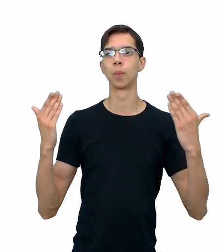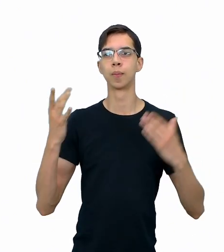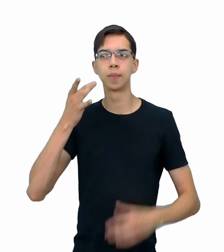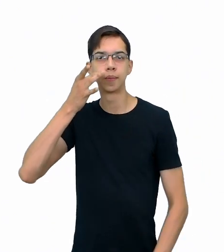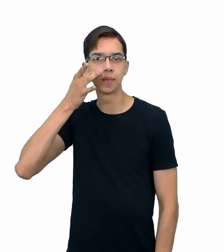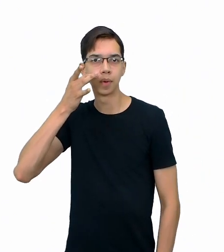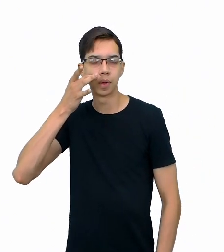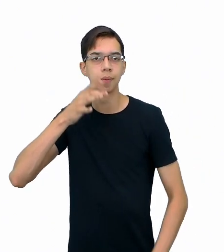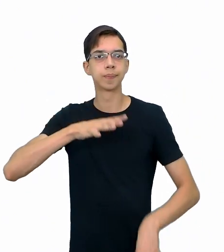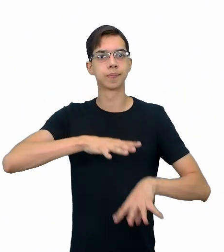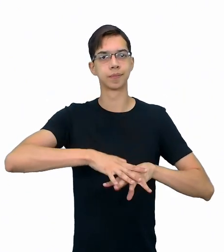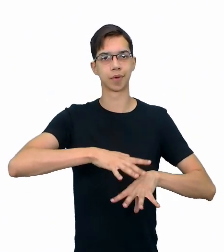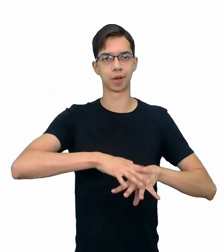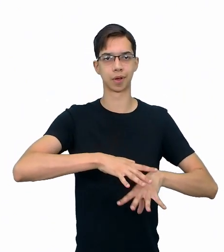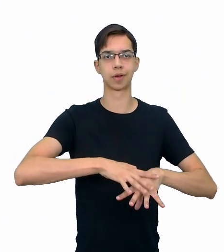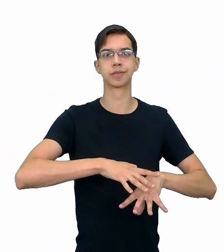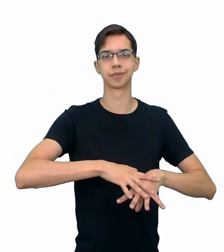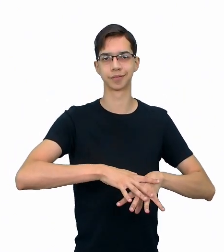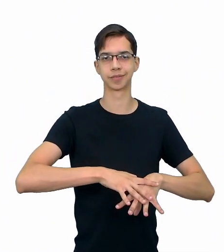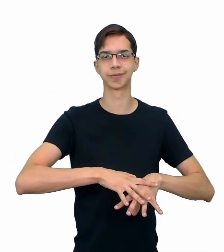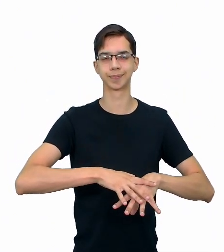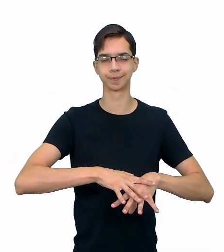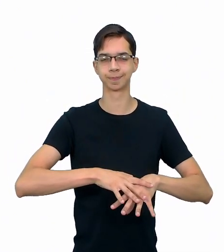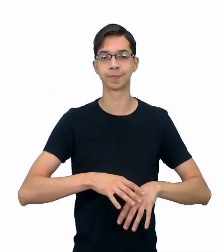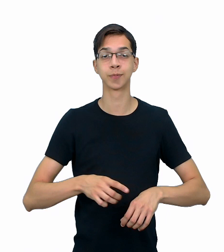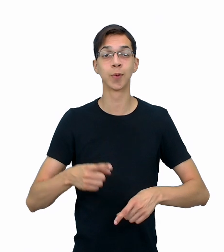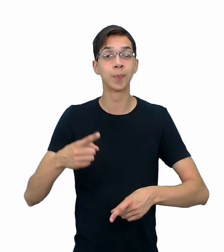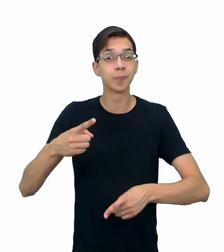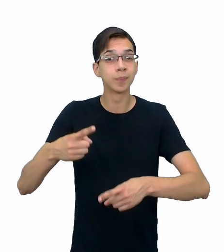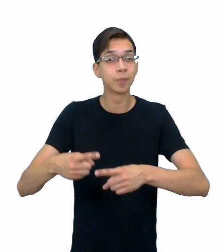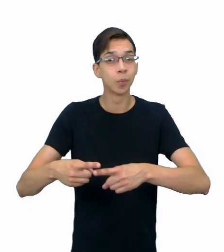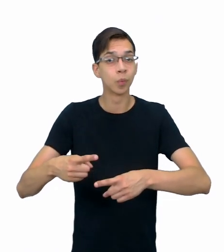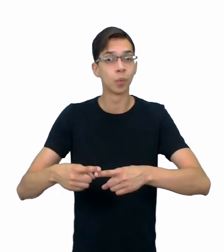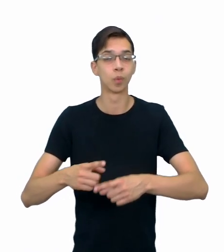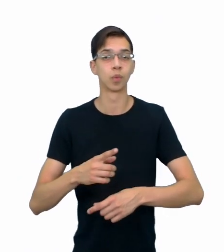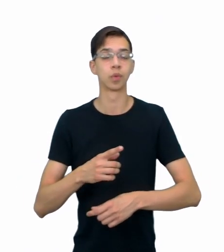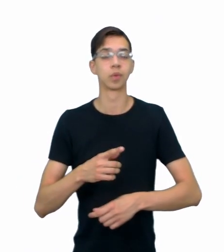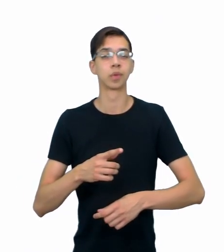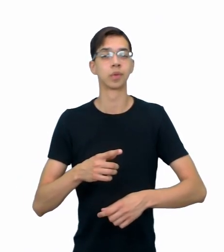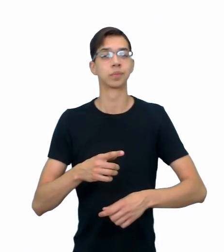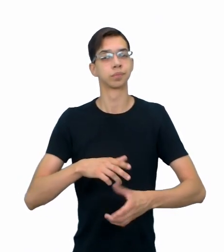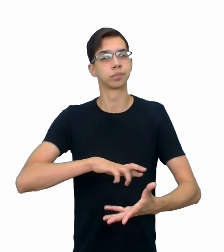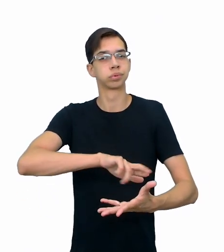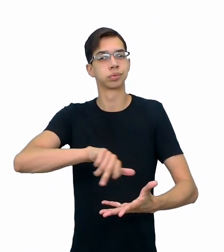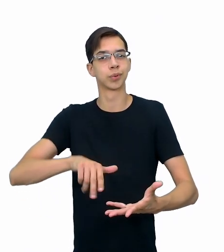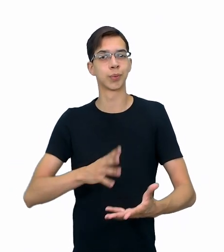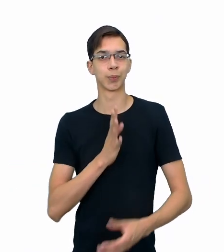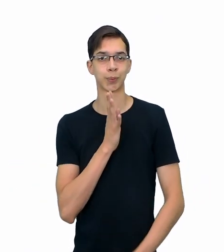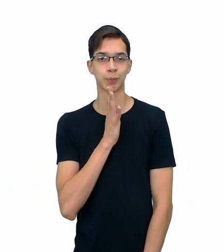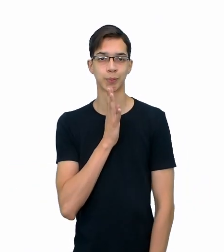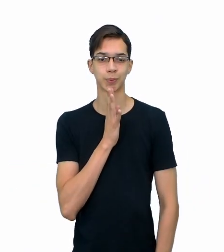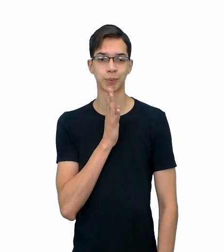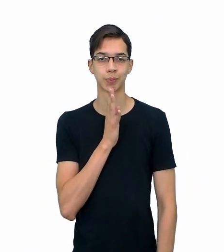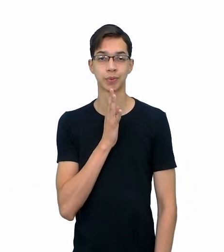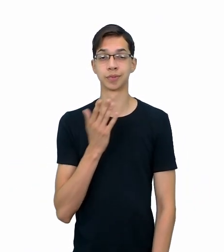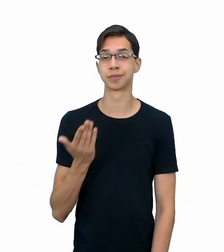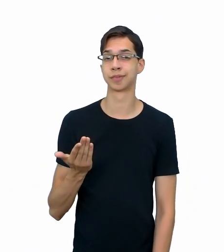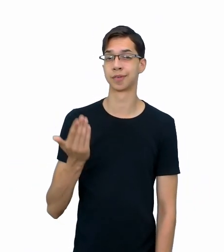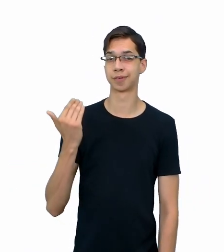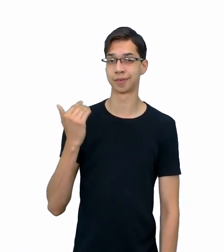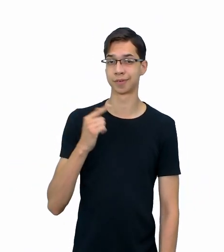já que grande parte desses conhecimentos envolvem aí, como nós vimos nas pautas anteriores,